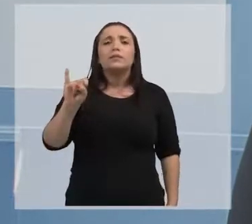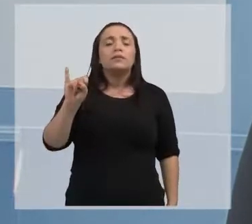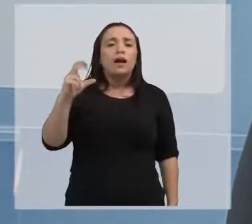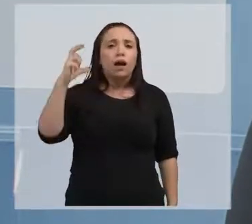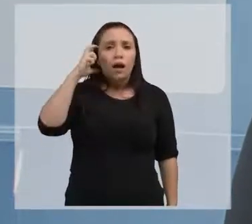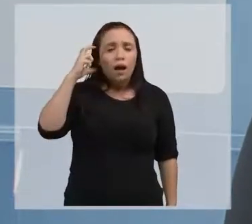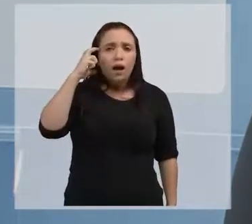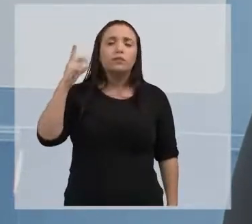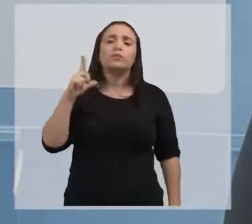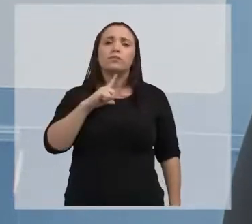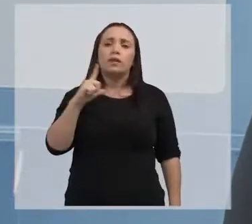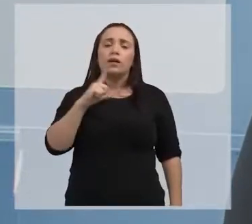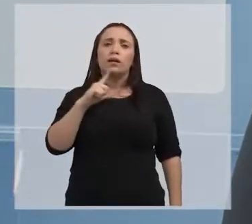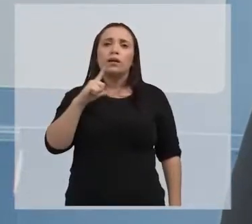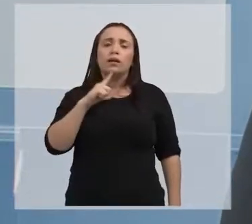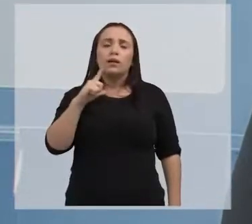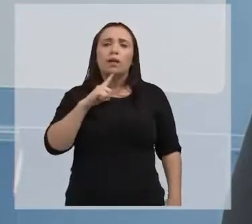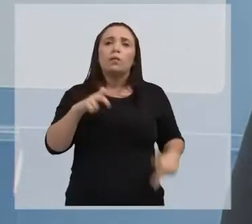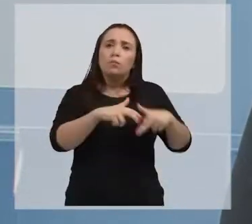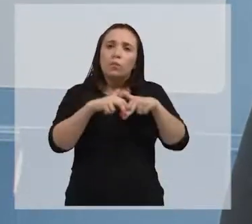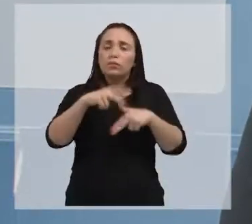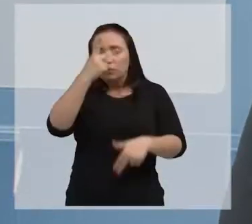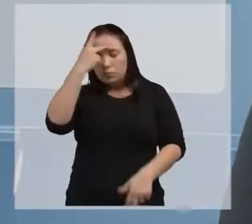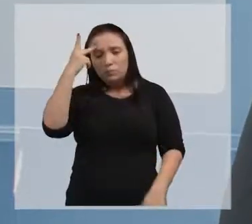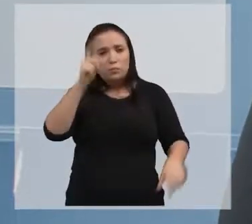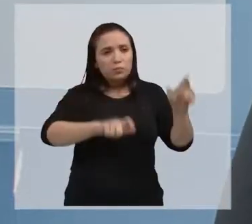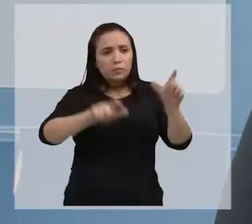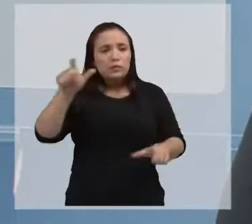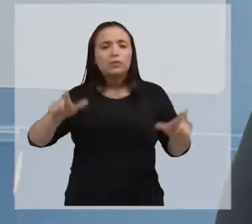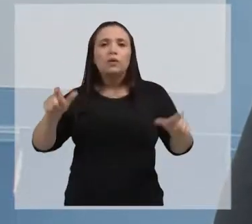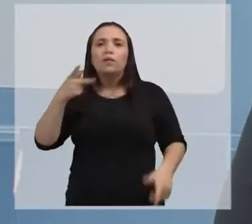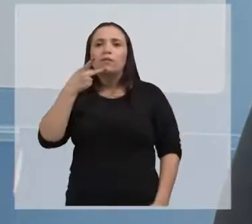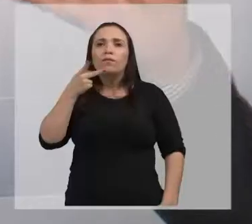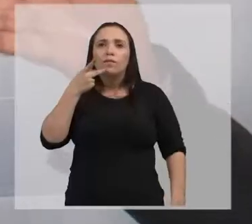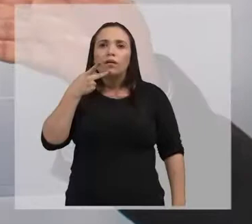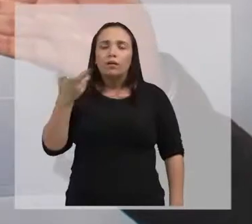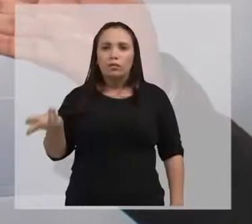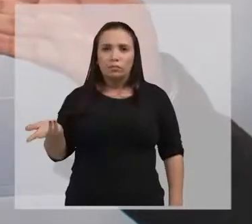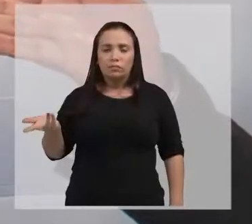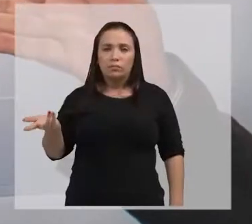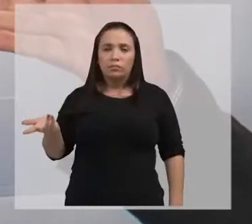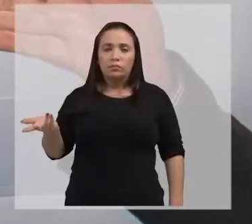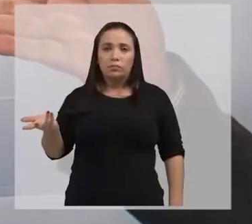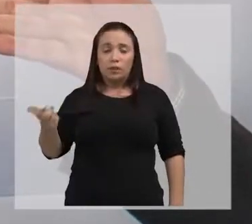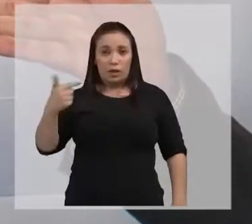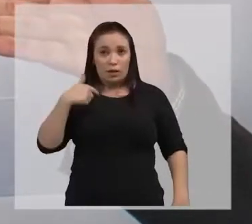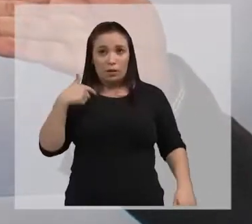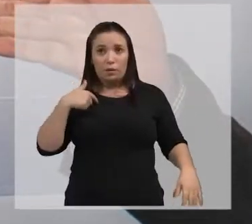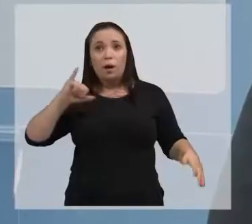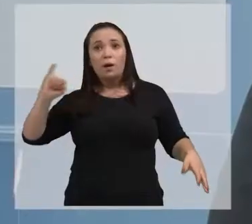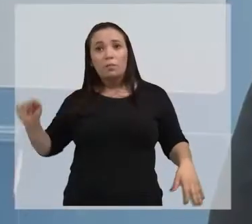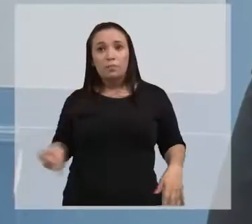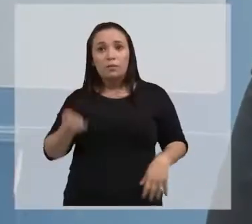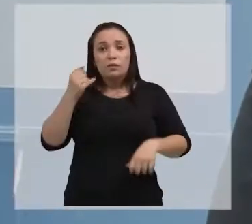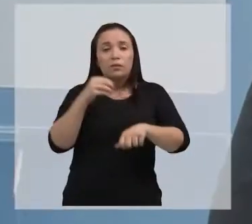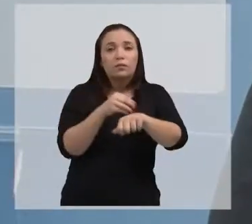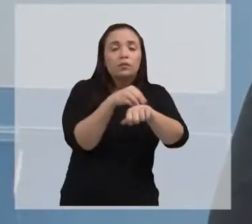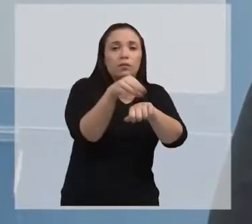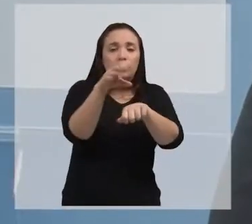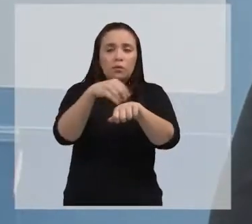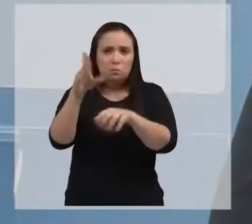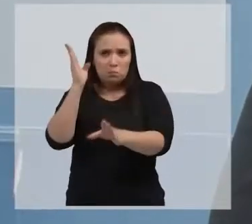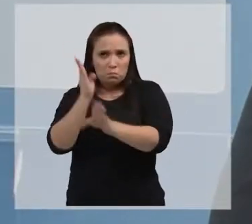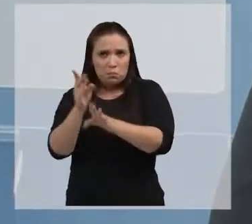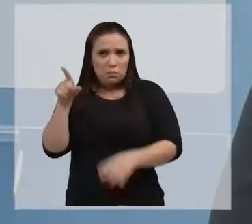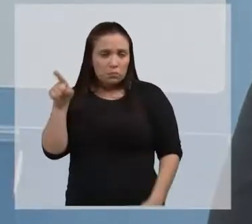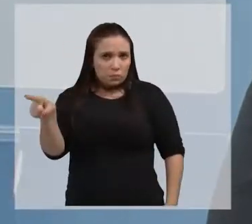todo mundo falando. Quer dizer, ele só deu motivo para que as pessoas... Carlos, reproduza... Mas eu só falei nesse assunto, não por conta dele não,